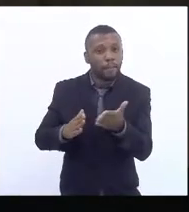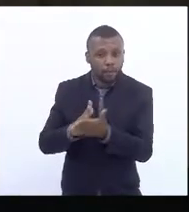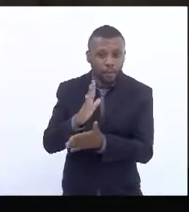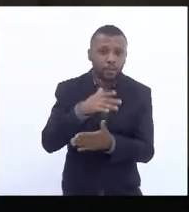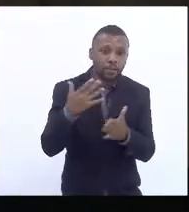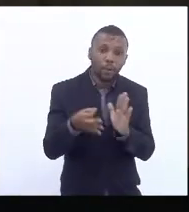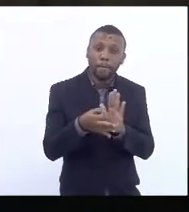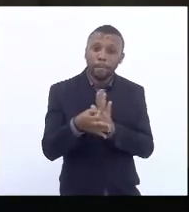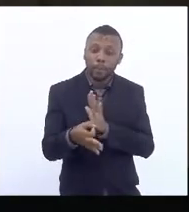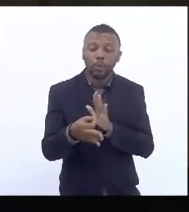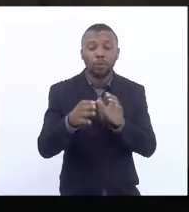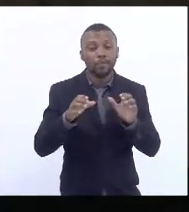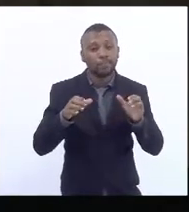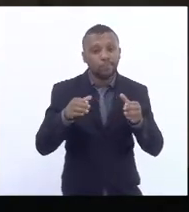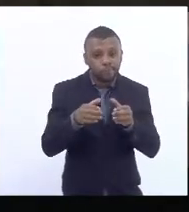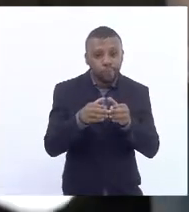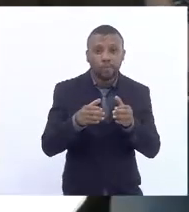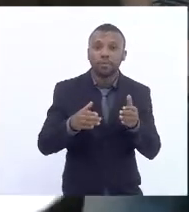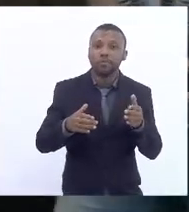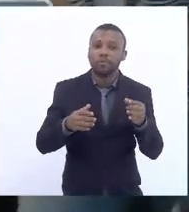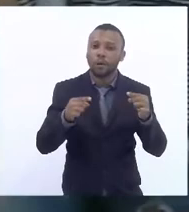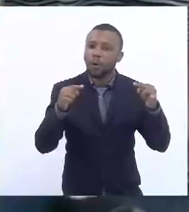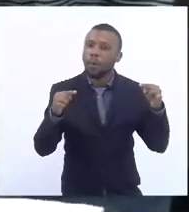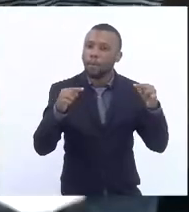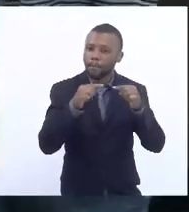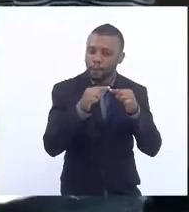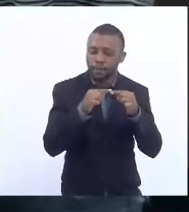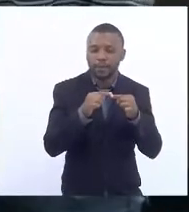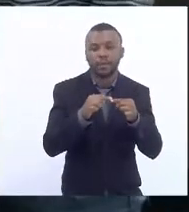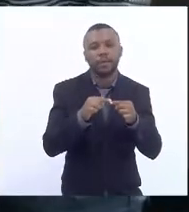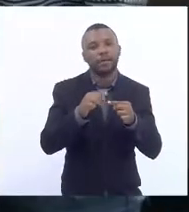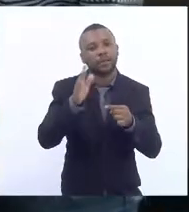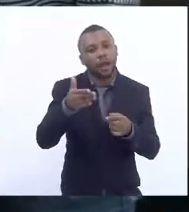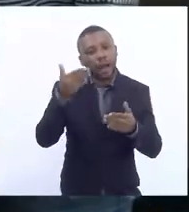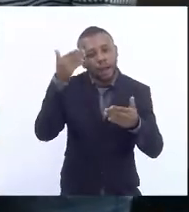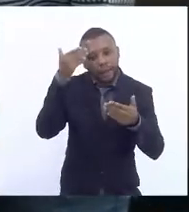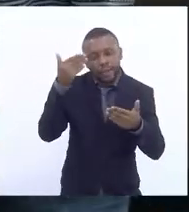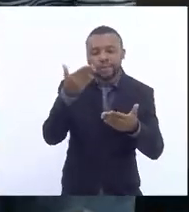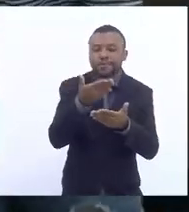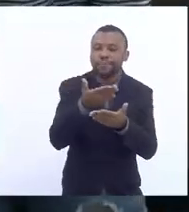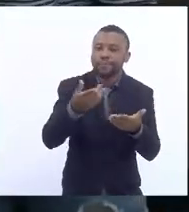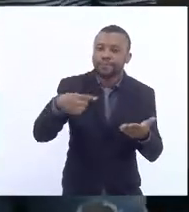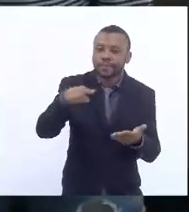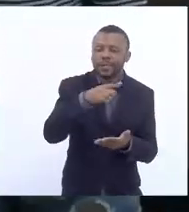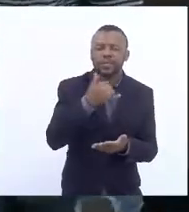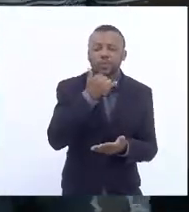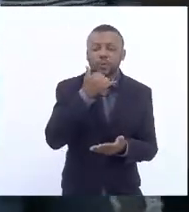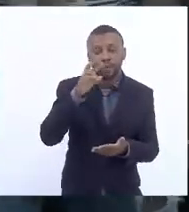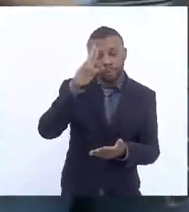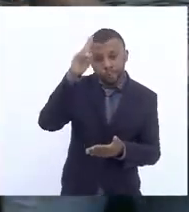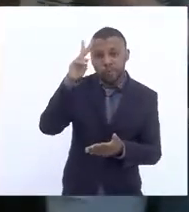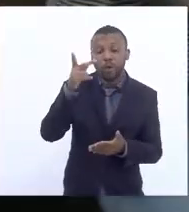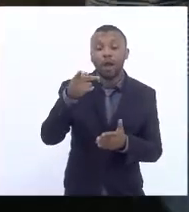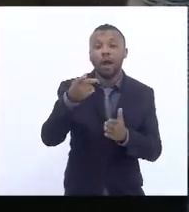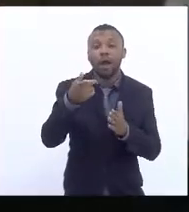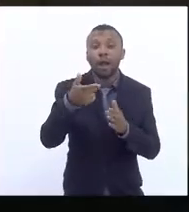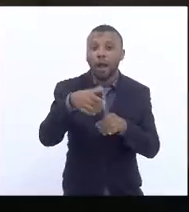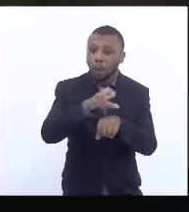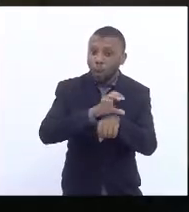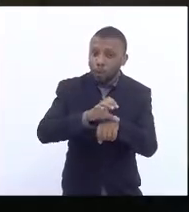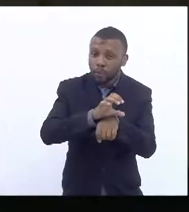constitucionalidade com emenda, e desde já agradecendo aos colegas que entenderam. Perdão, constitucionalidade com